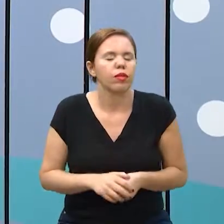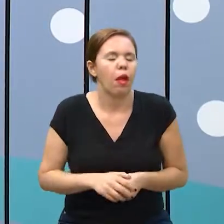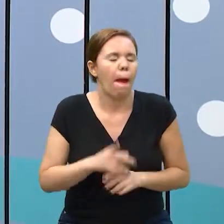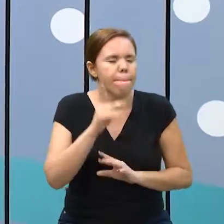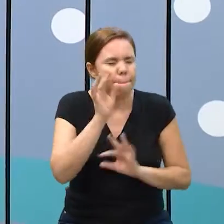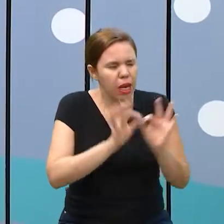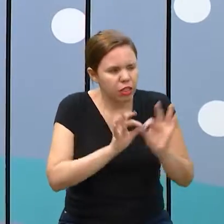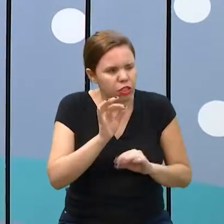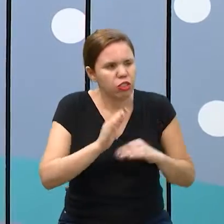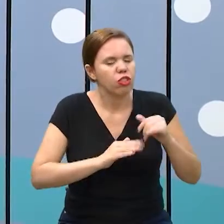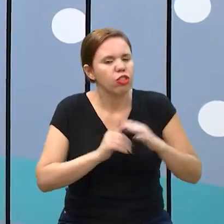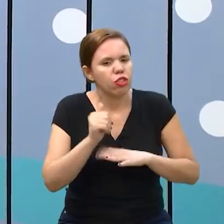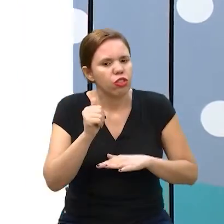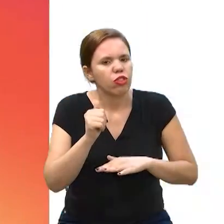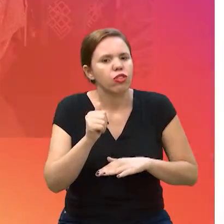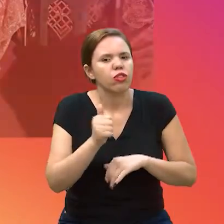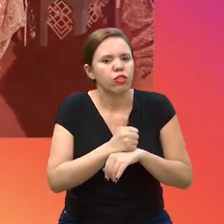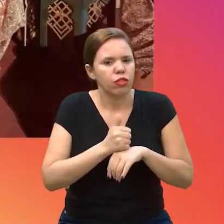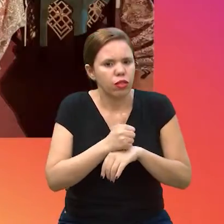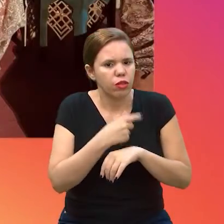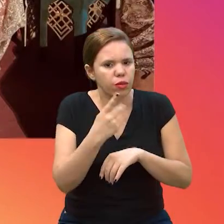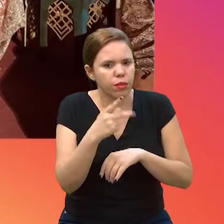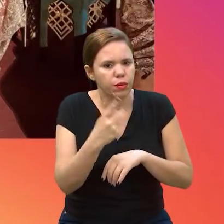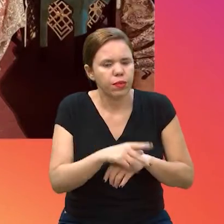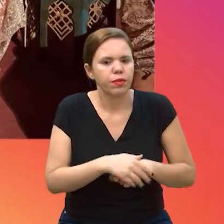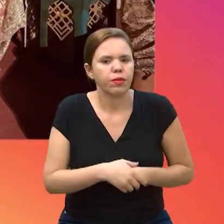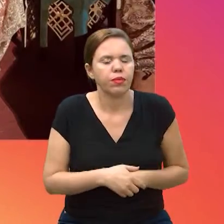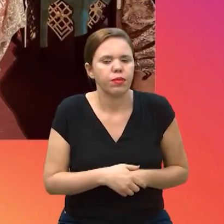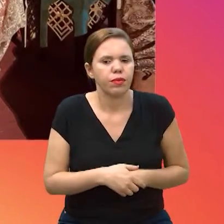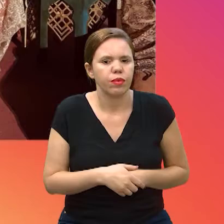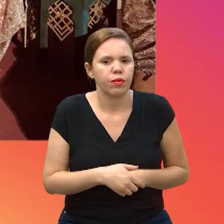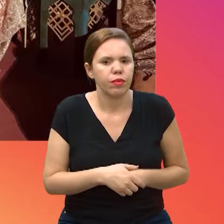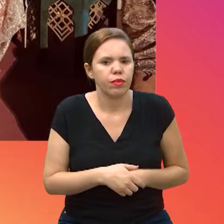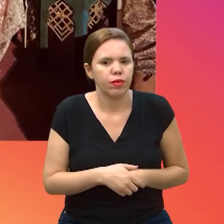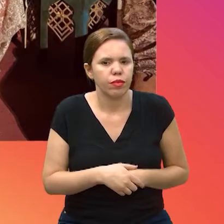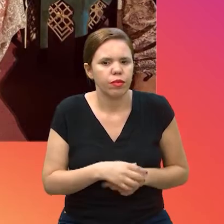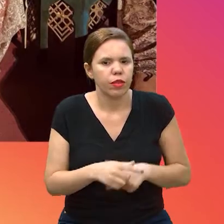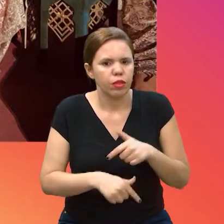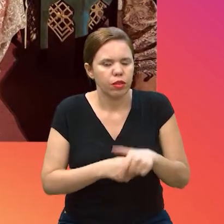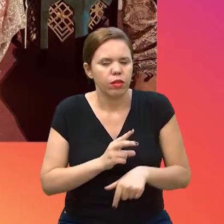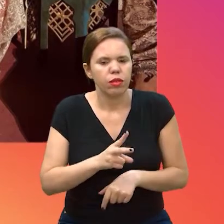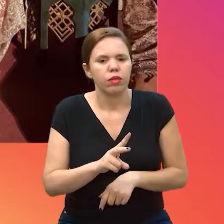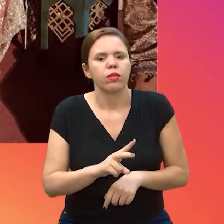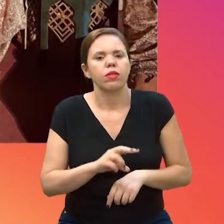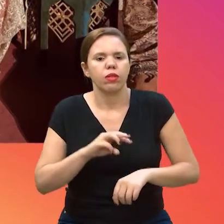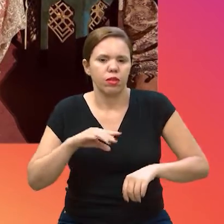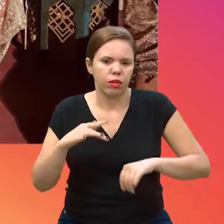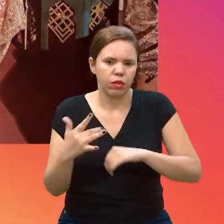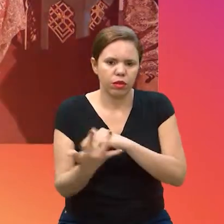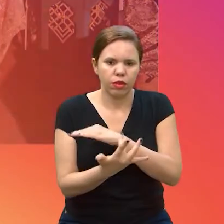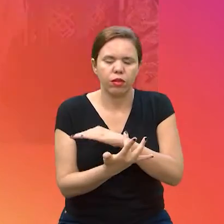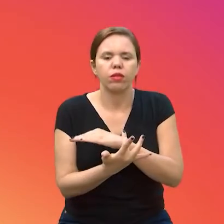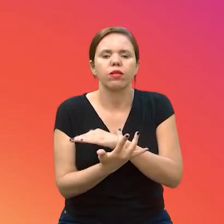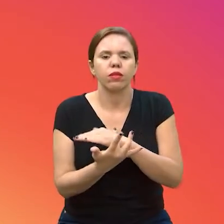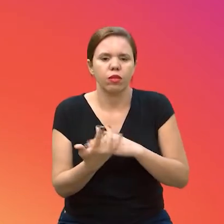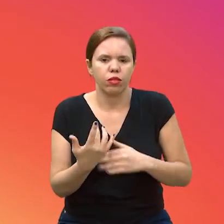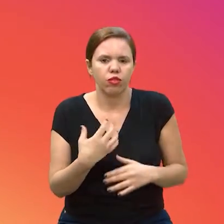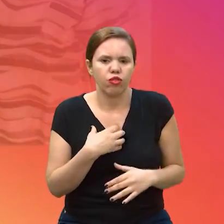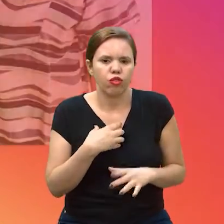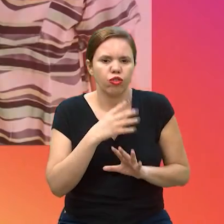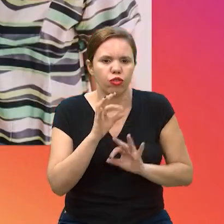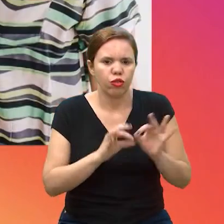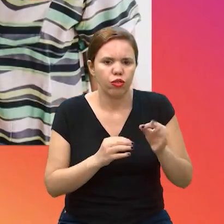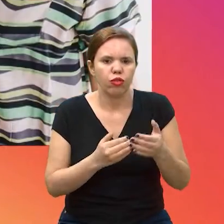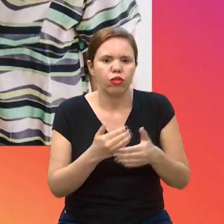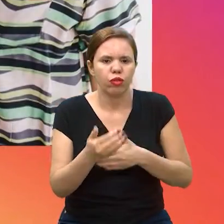mesmo, ele planeja a sua carreira, ele planeja a sua estadia na web, da forma como ele vai